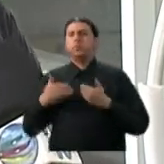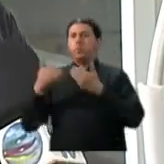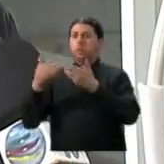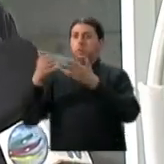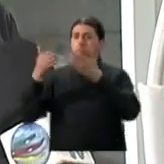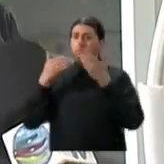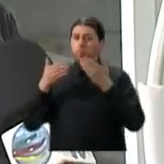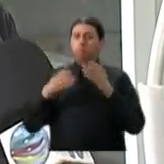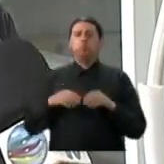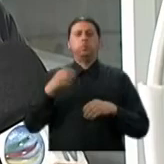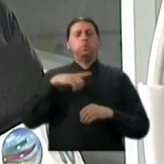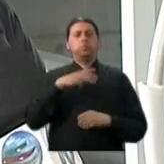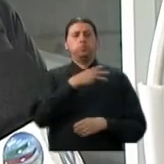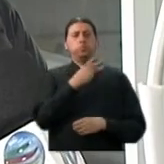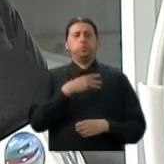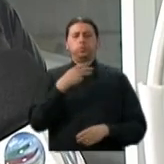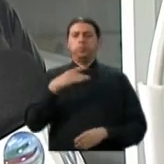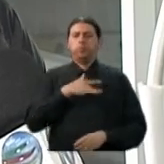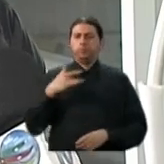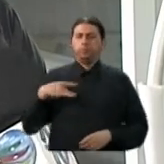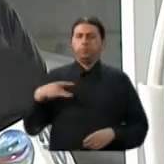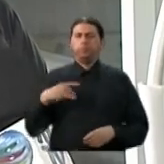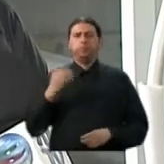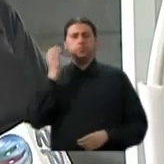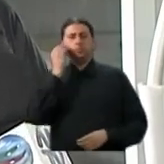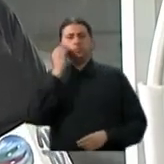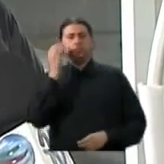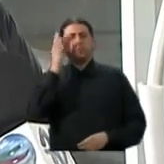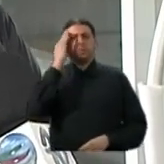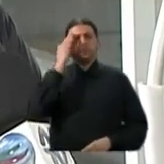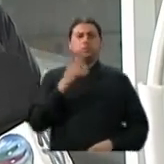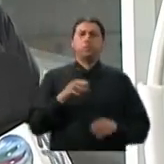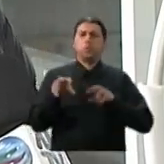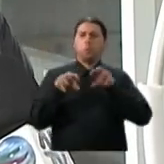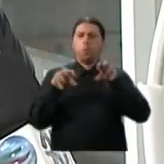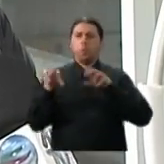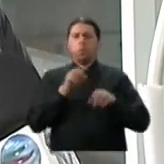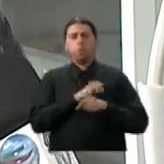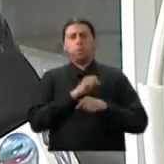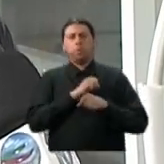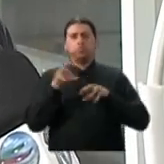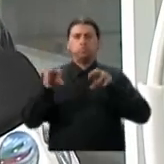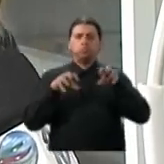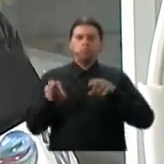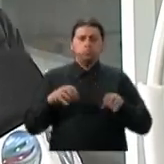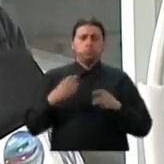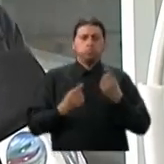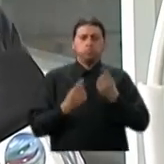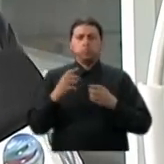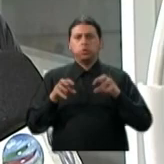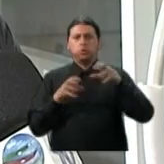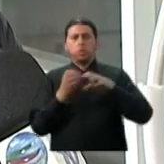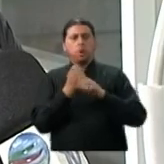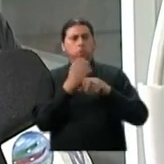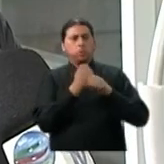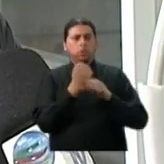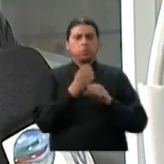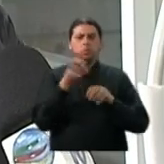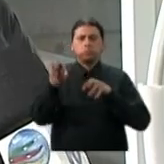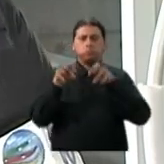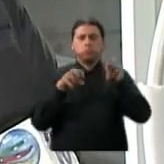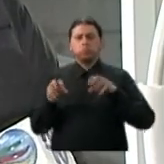Sabendo qual é a população de cada território, a gente faz um cálculo do quantitativo que falta ainda para cada